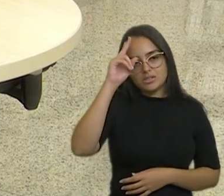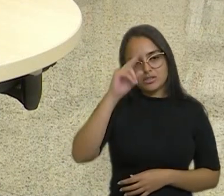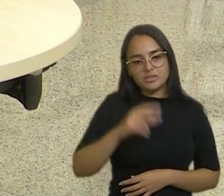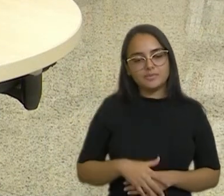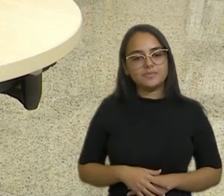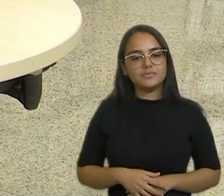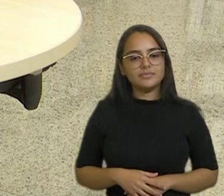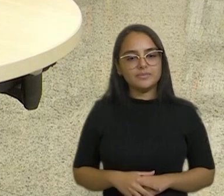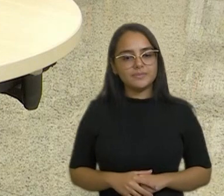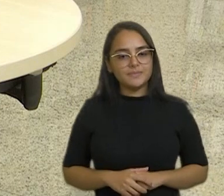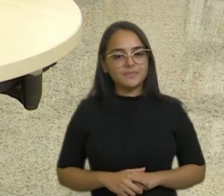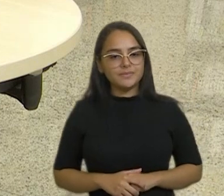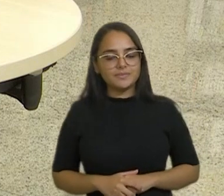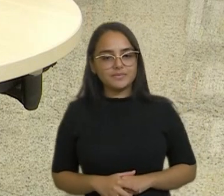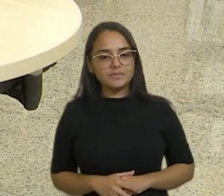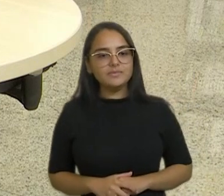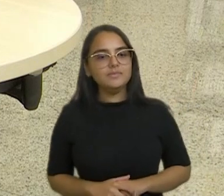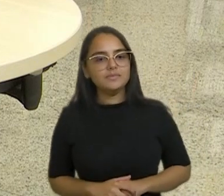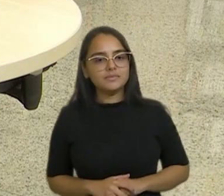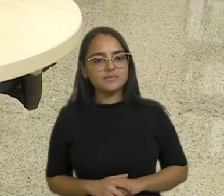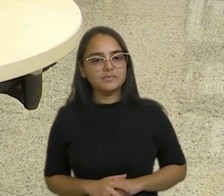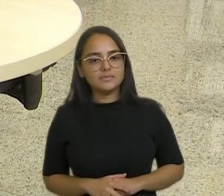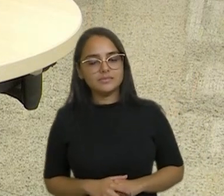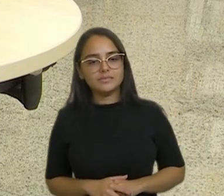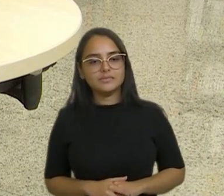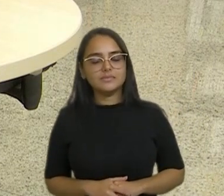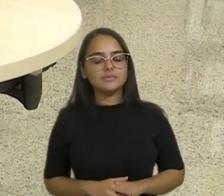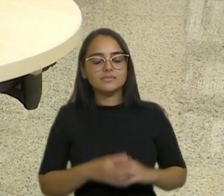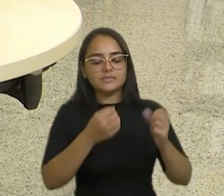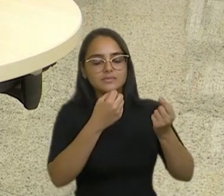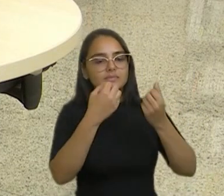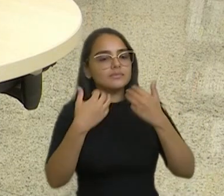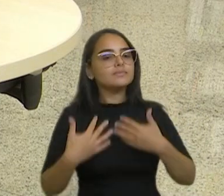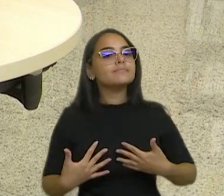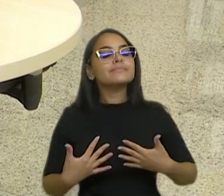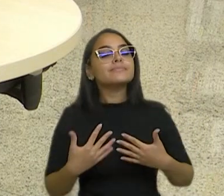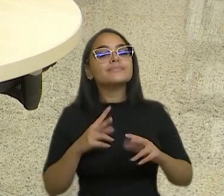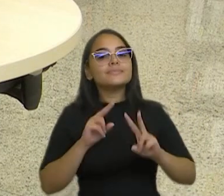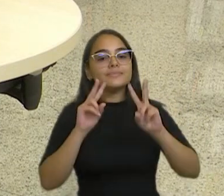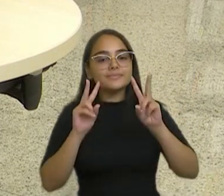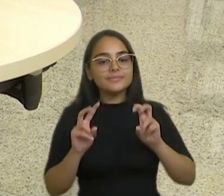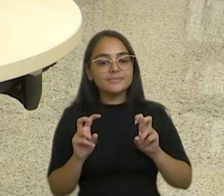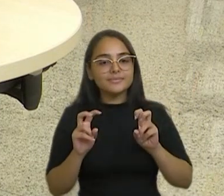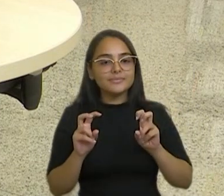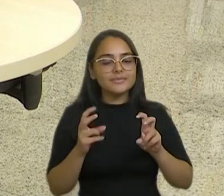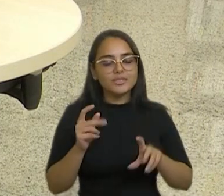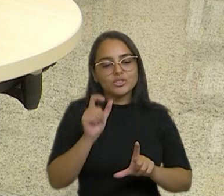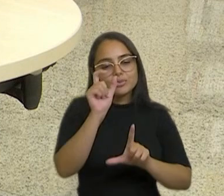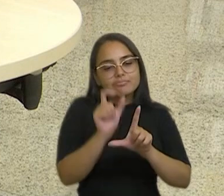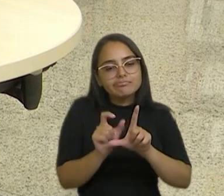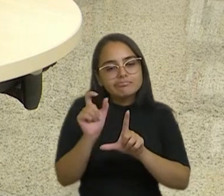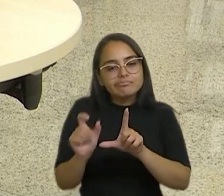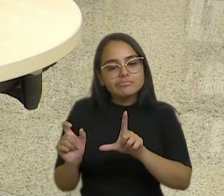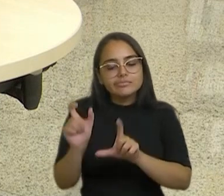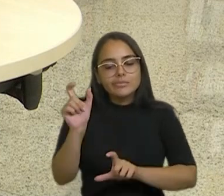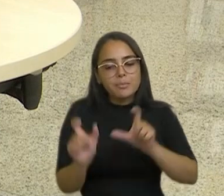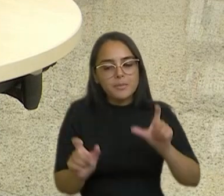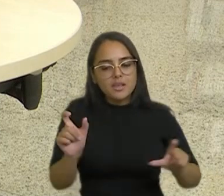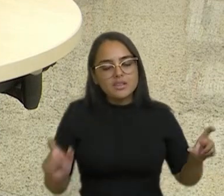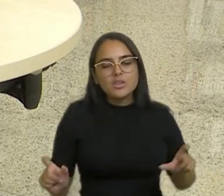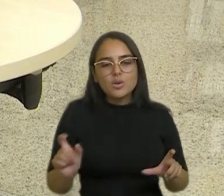né? Aí, fala pra gente, você falou um pouco dos personagens, né?